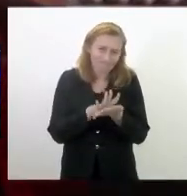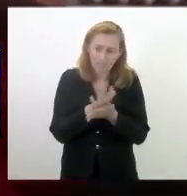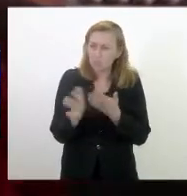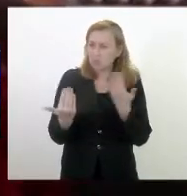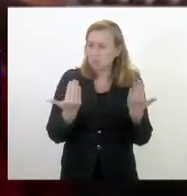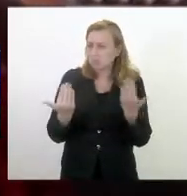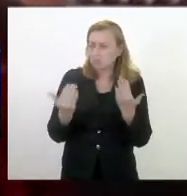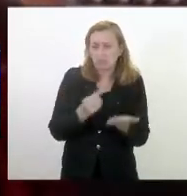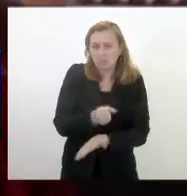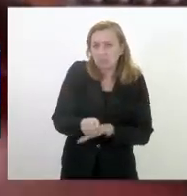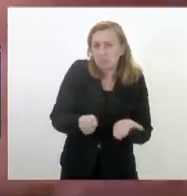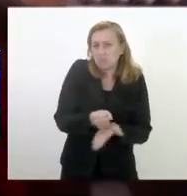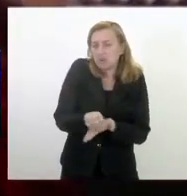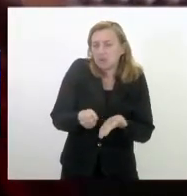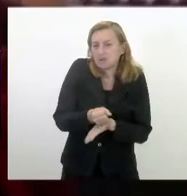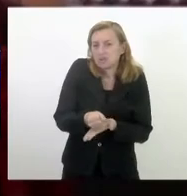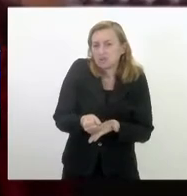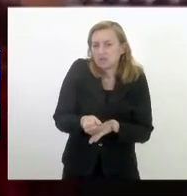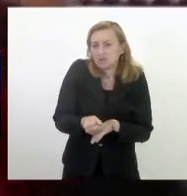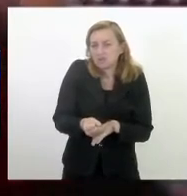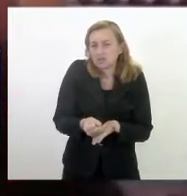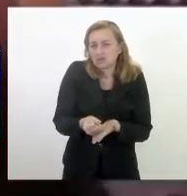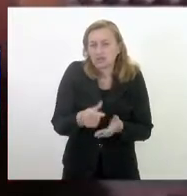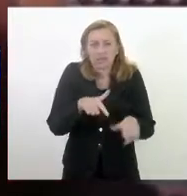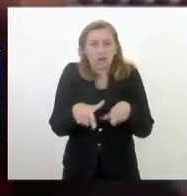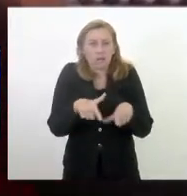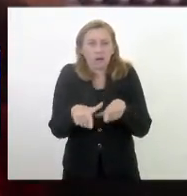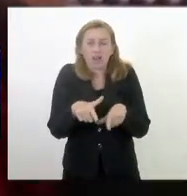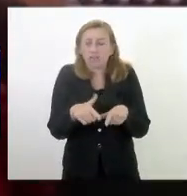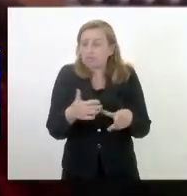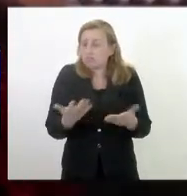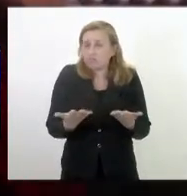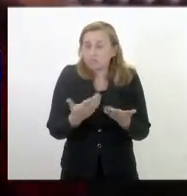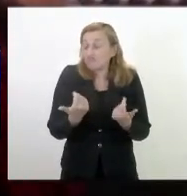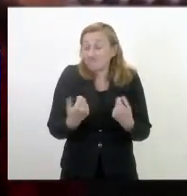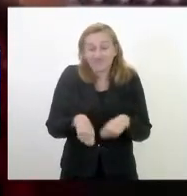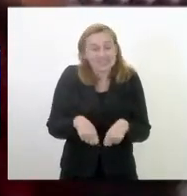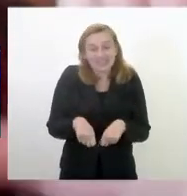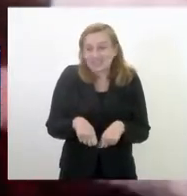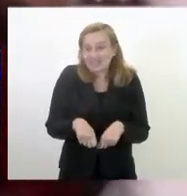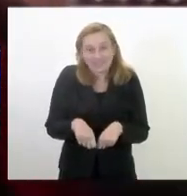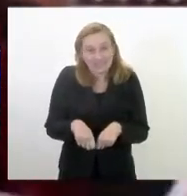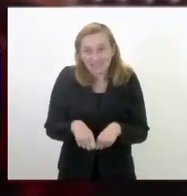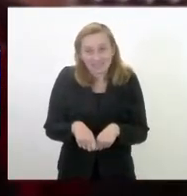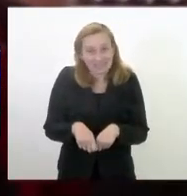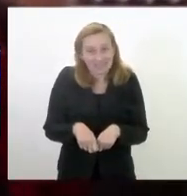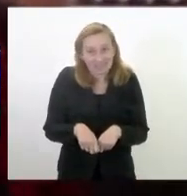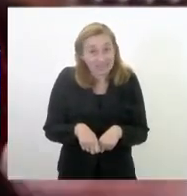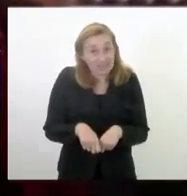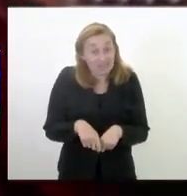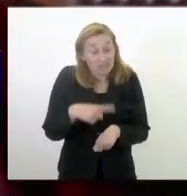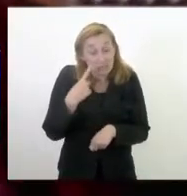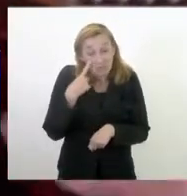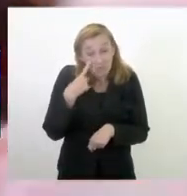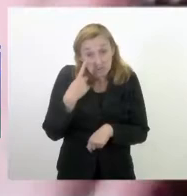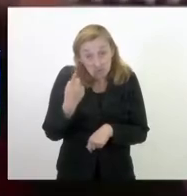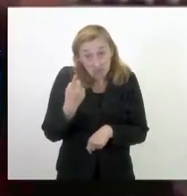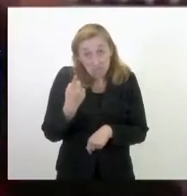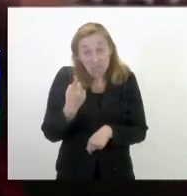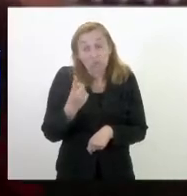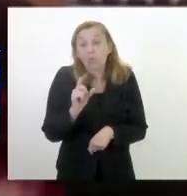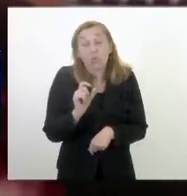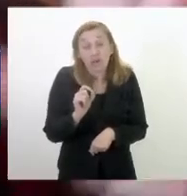base em dados estatísticos, em trabalho estatístico. A gente nem precisaria. A olhos vistos, nós vemos o